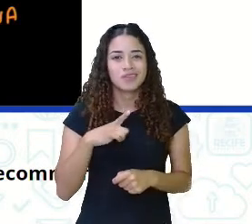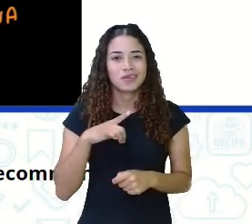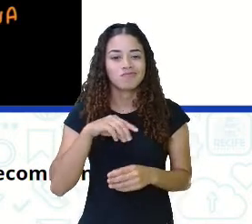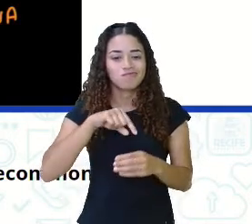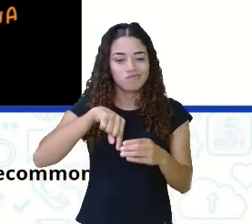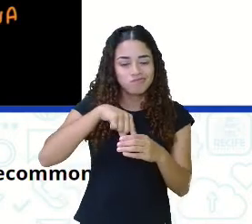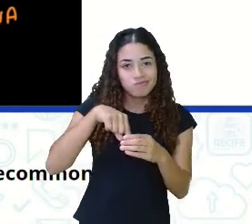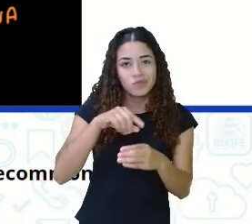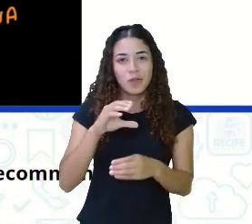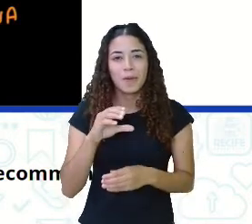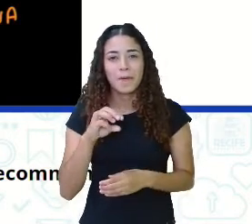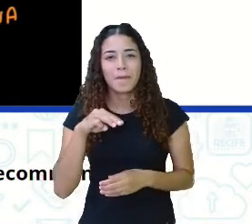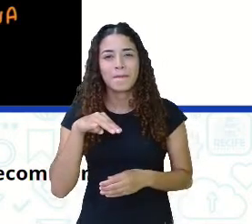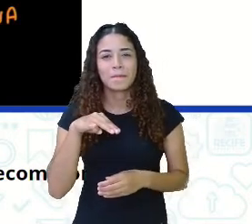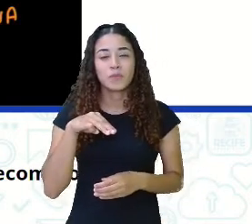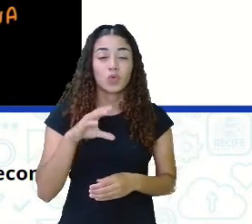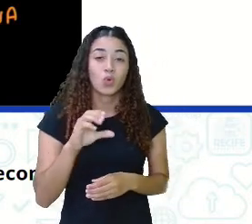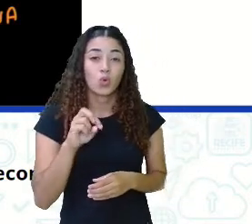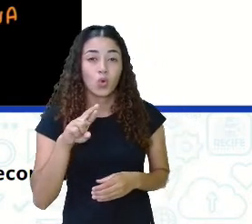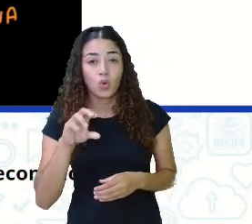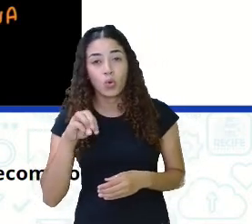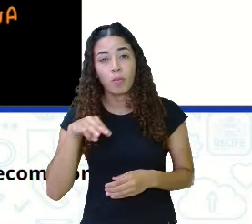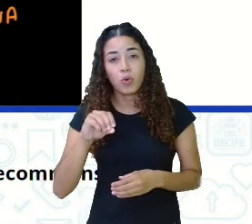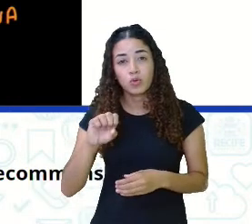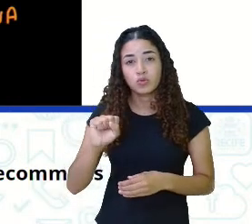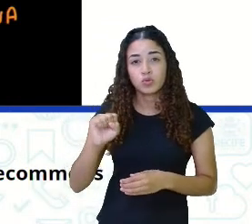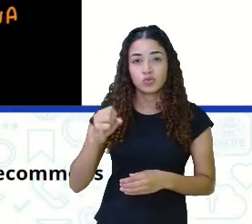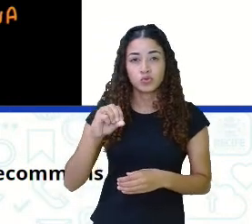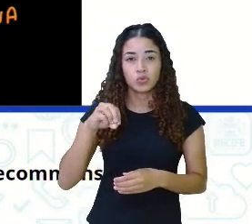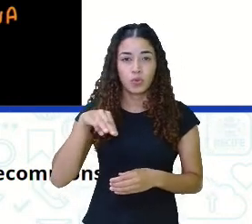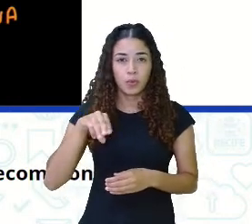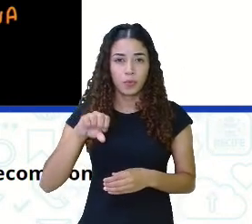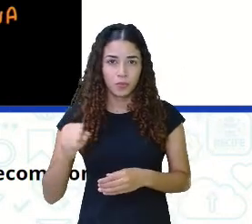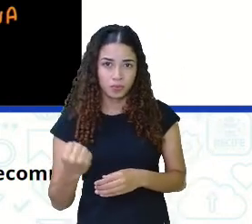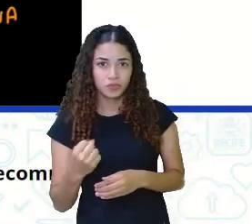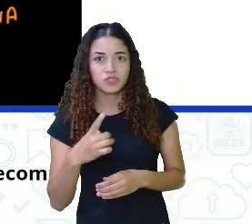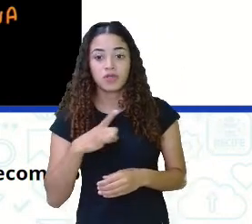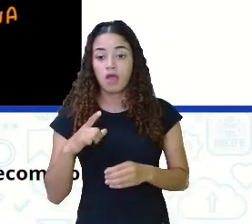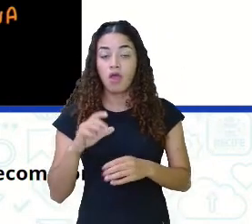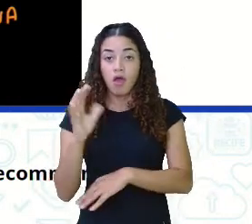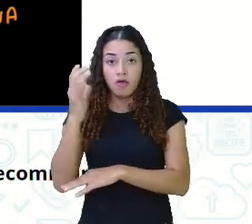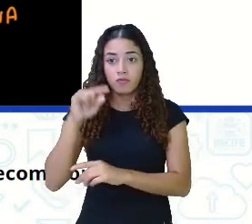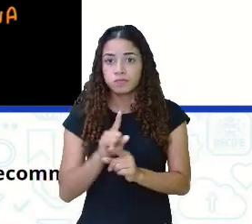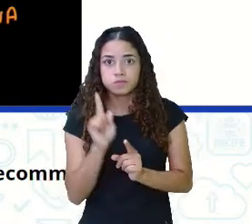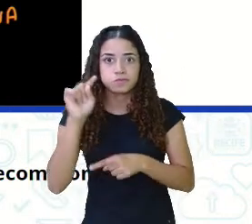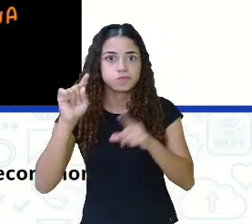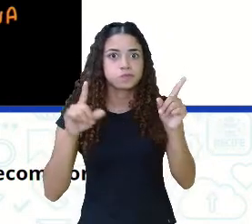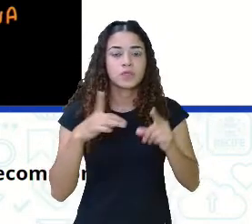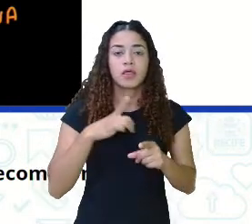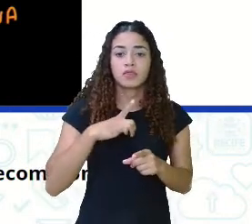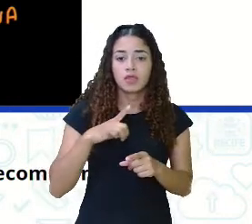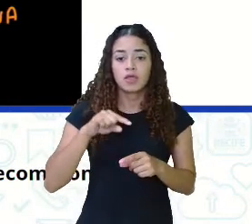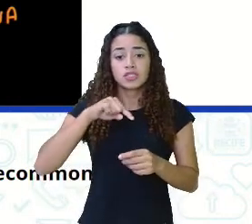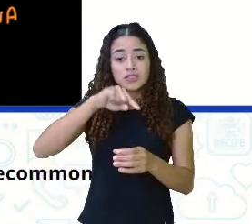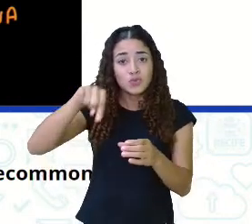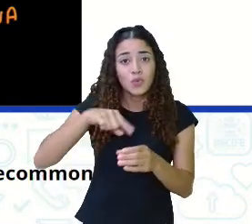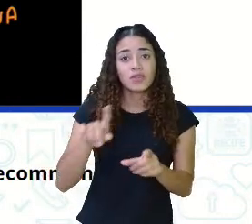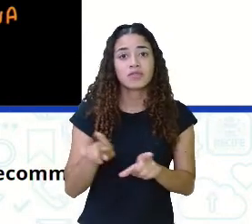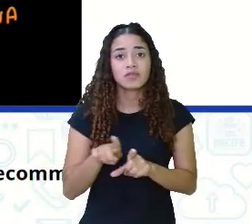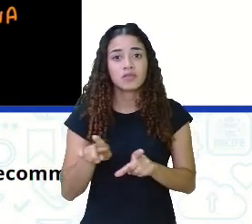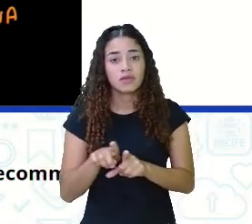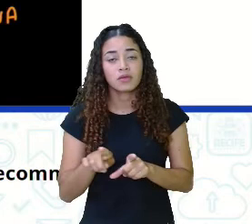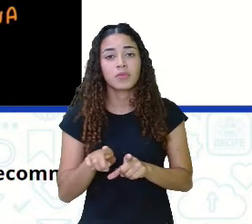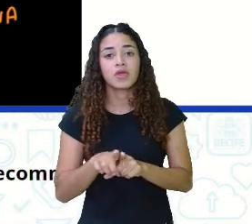outros grupos aqui nessa árvore da vida, nessa árvore evolutiva, vamos ver cromossomos circulares, mas é comum a todas